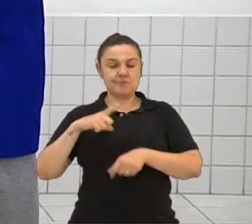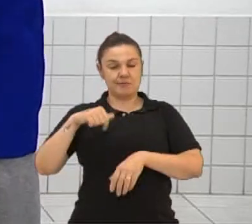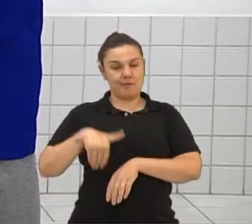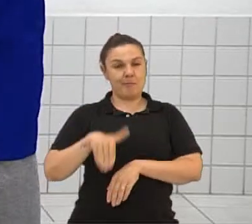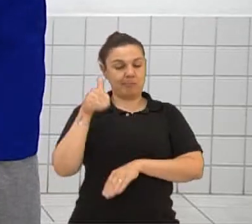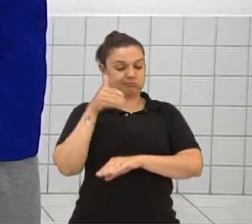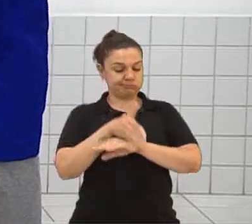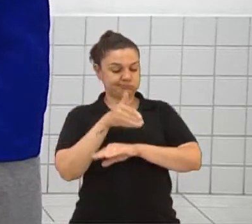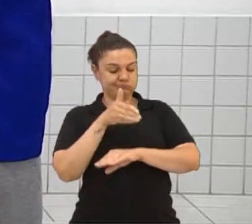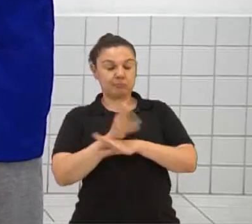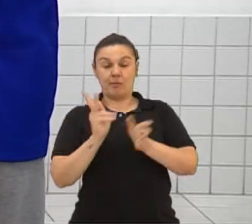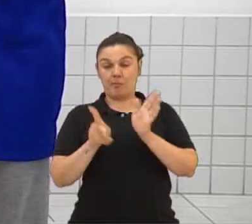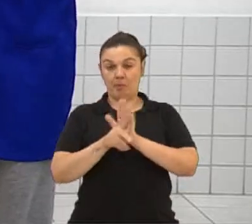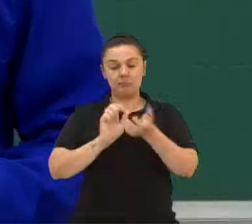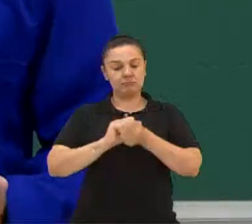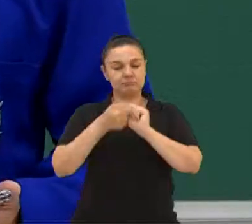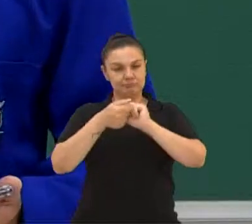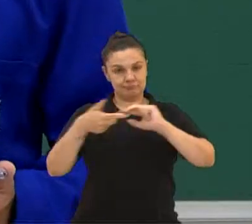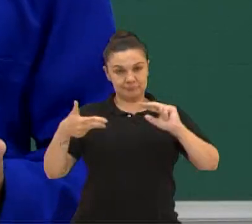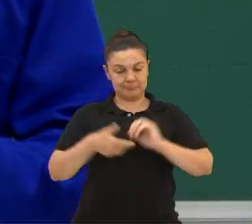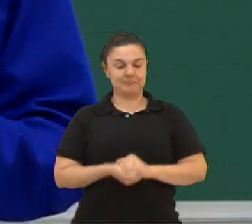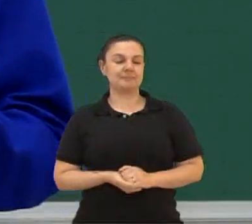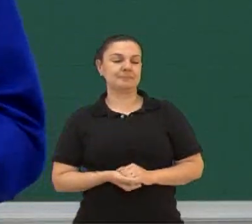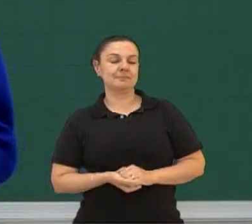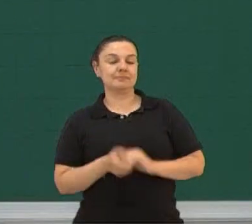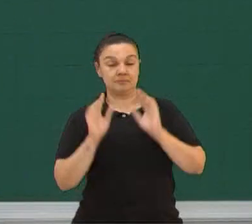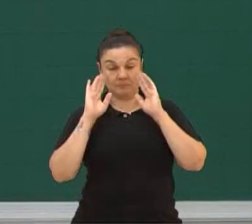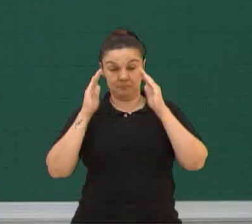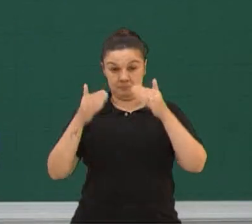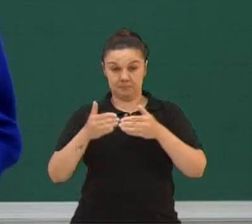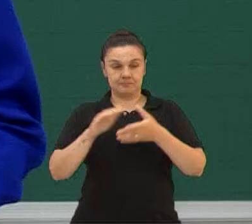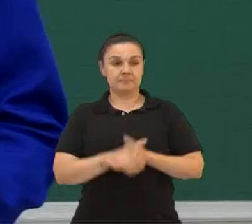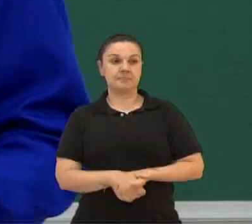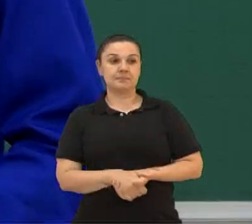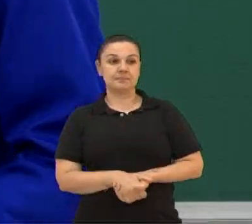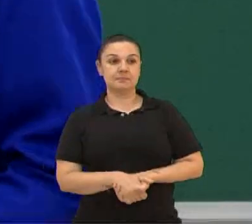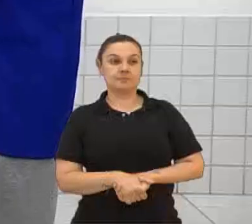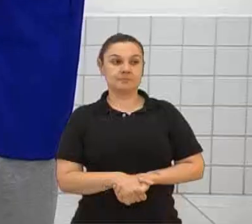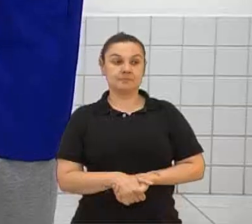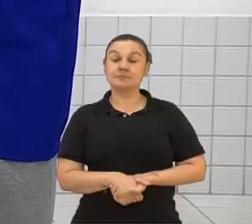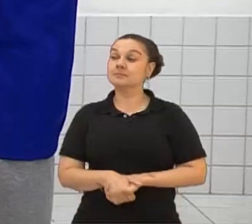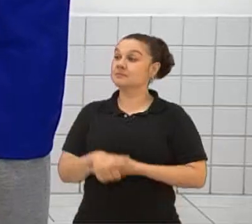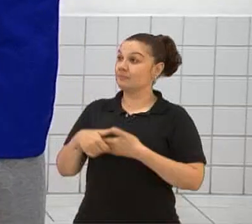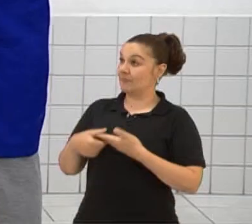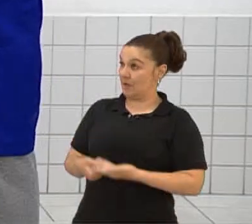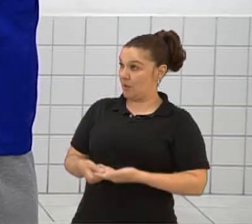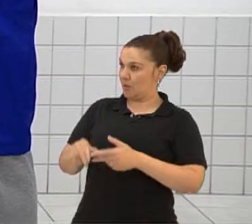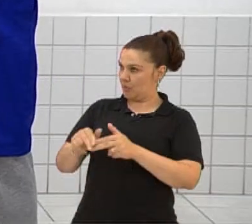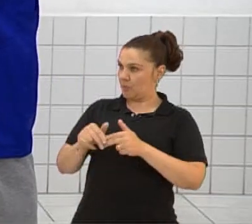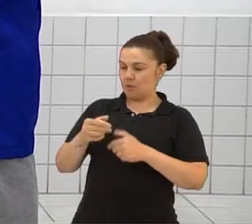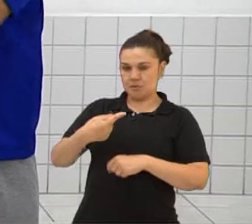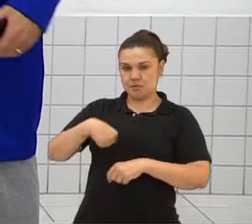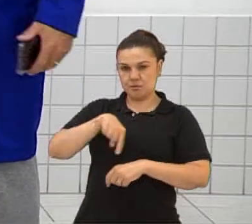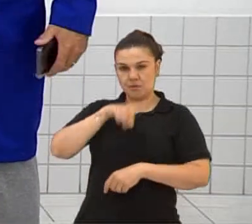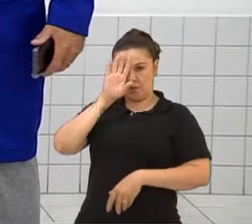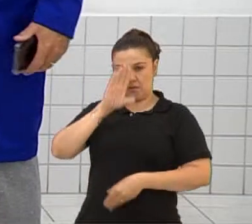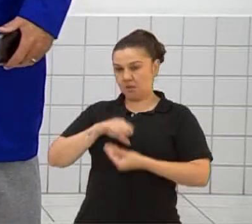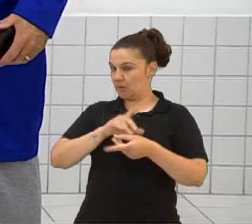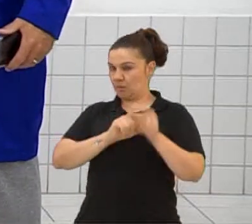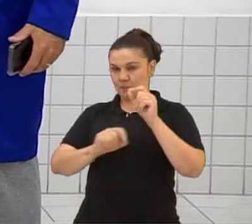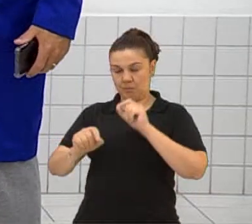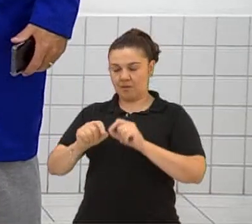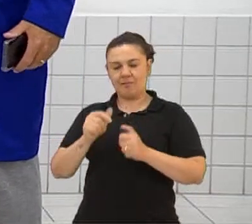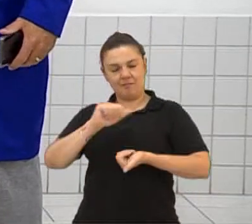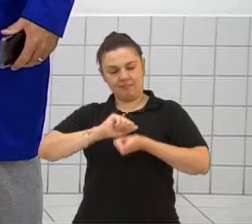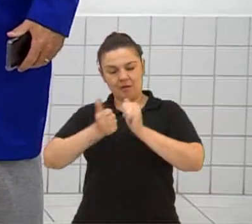mais acesso a esses esportes, a essas modalidades, né? Portanto, nós podemos entender assim, professor, que